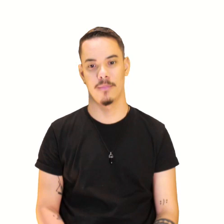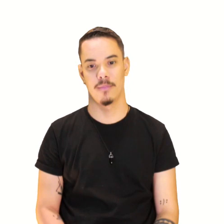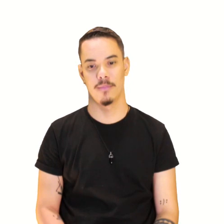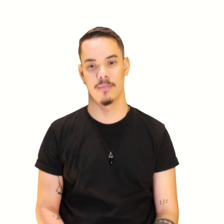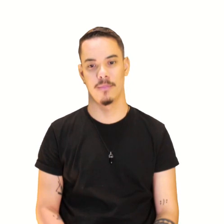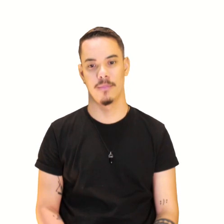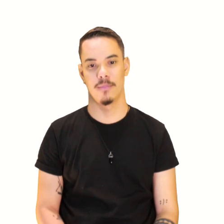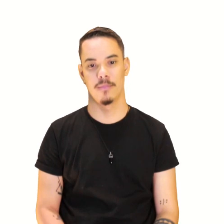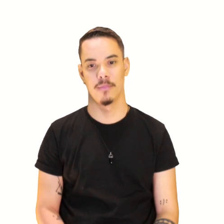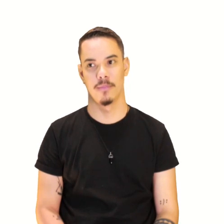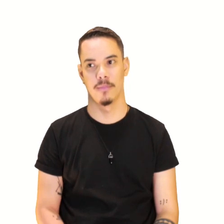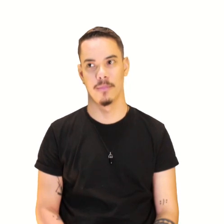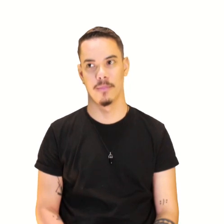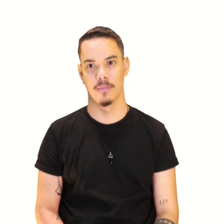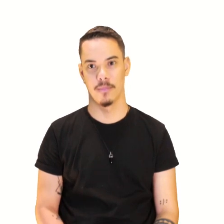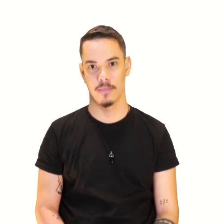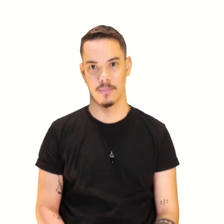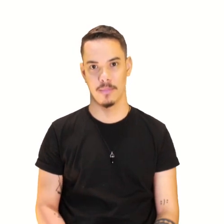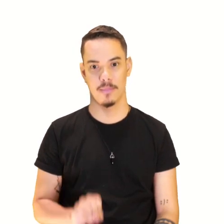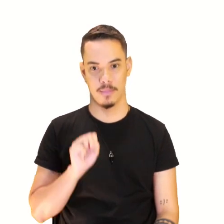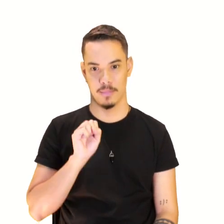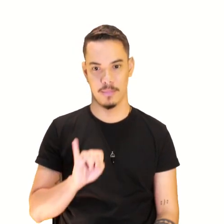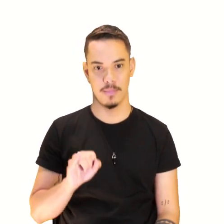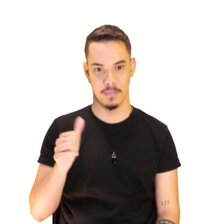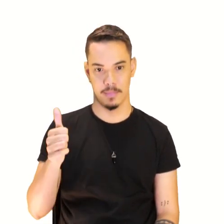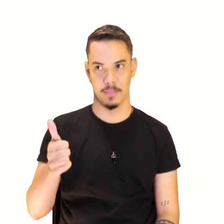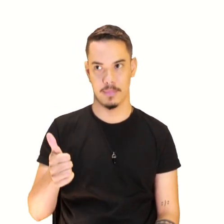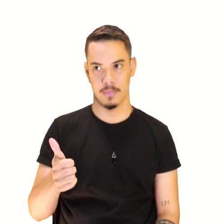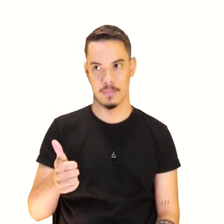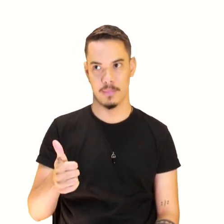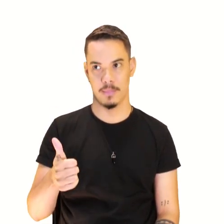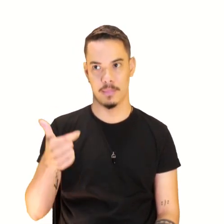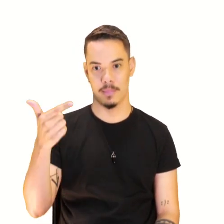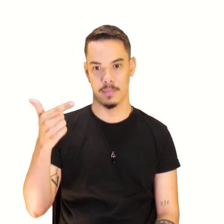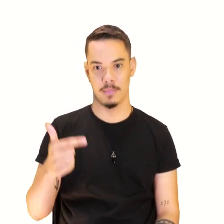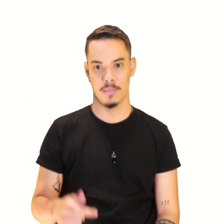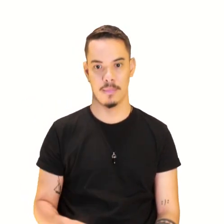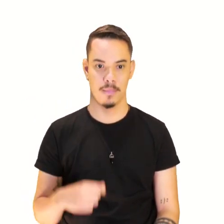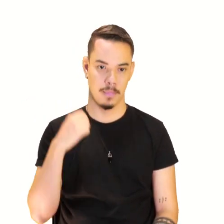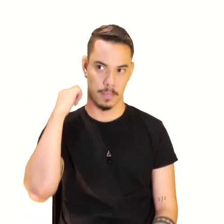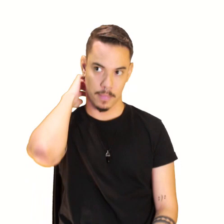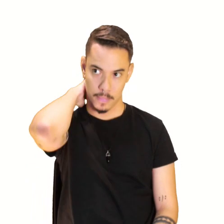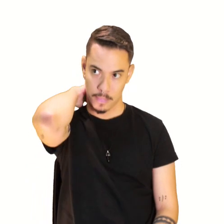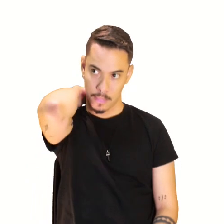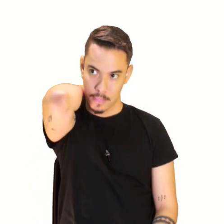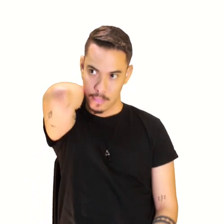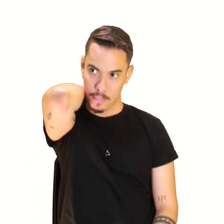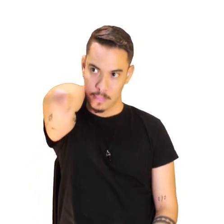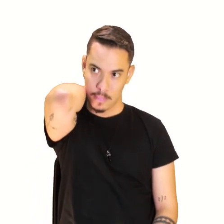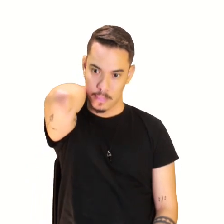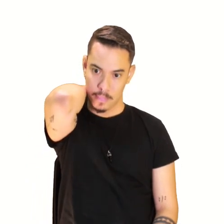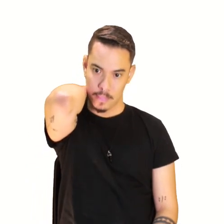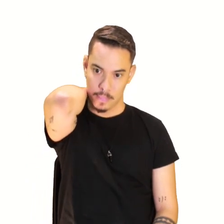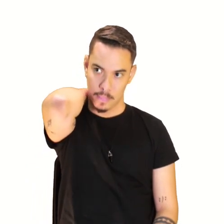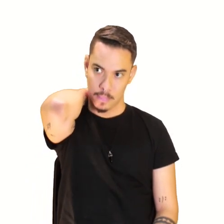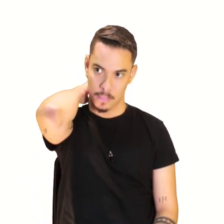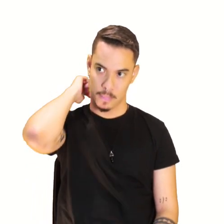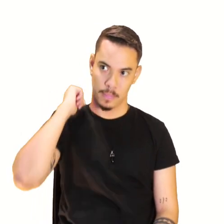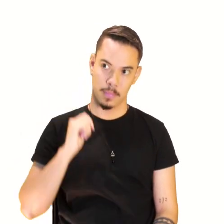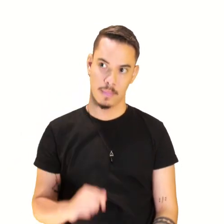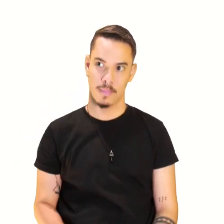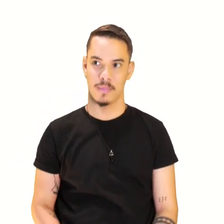tá vamos lá se 12 eu acho que é porque já está investindo já mudado para poder na hora de fazer a conta eu